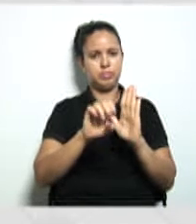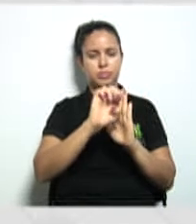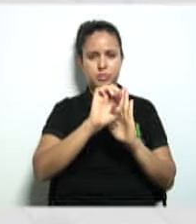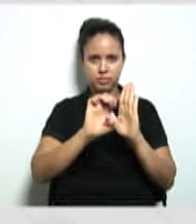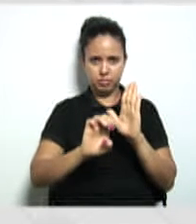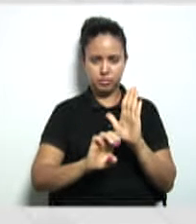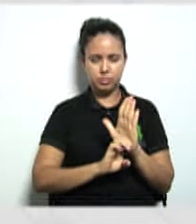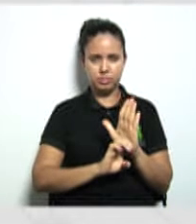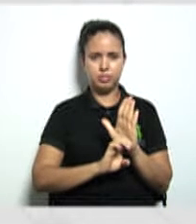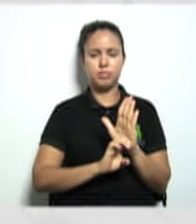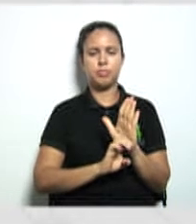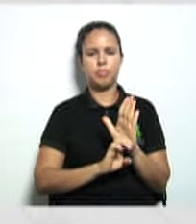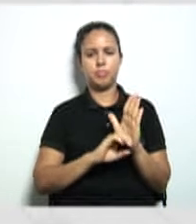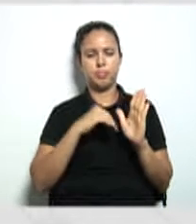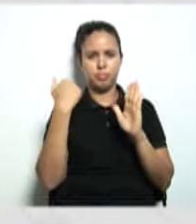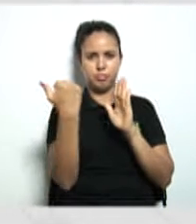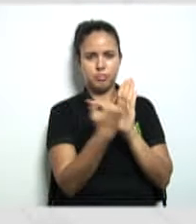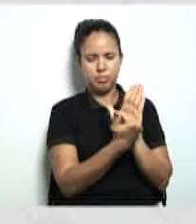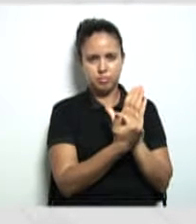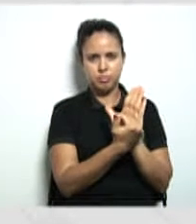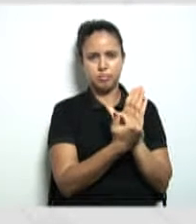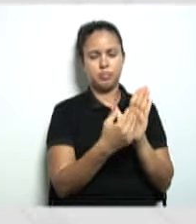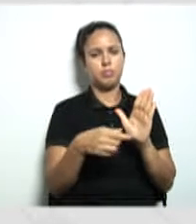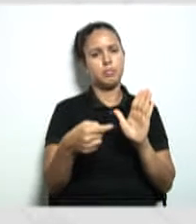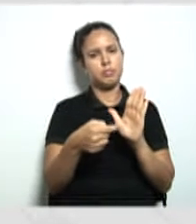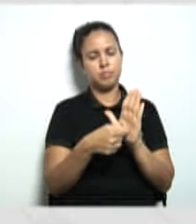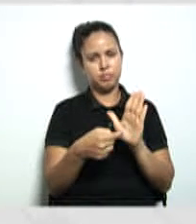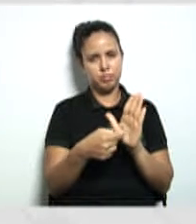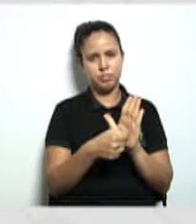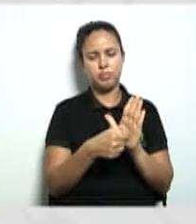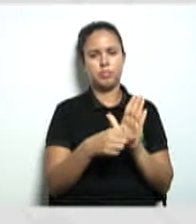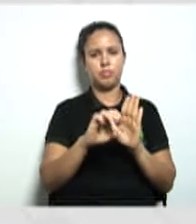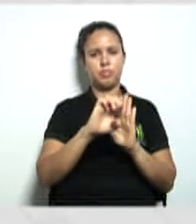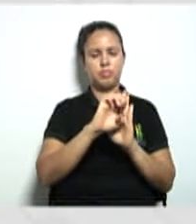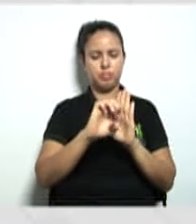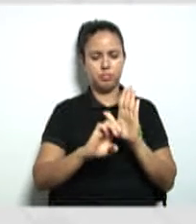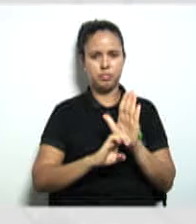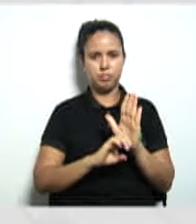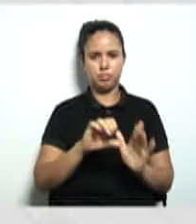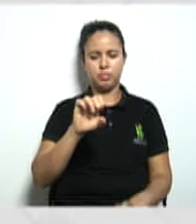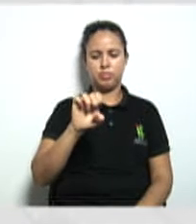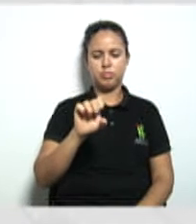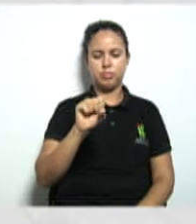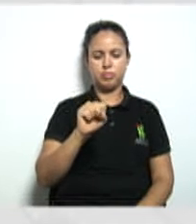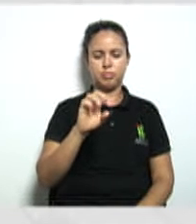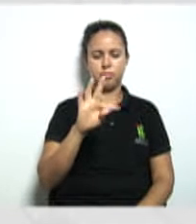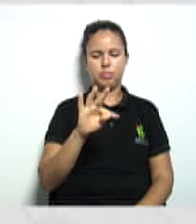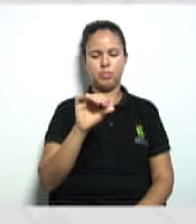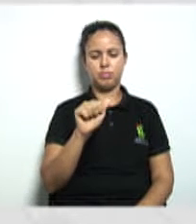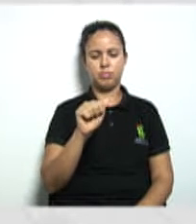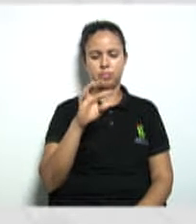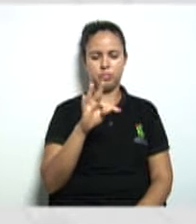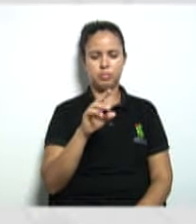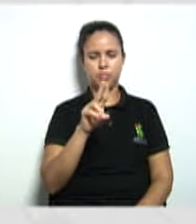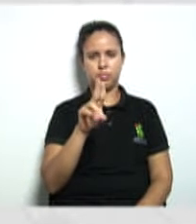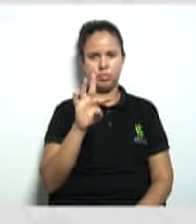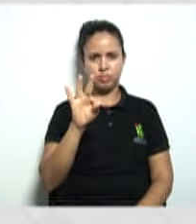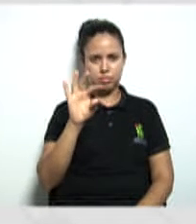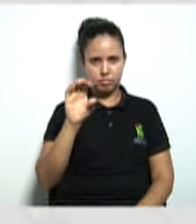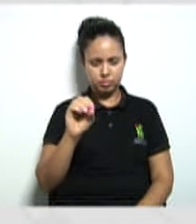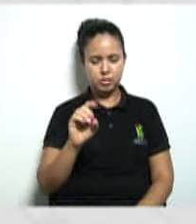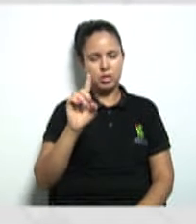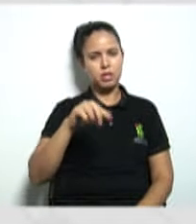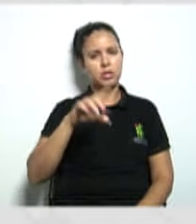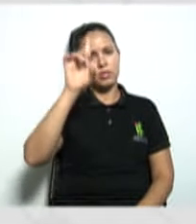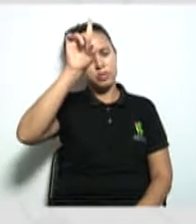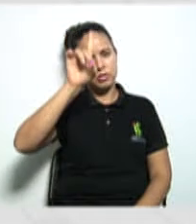seja, aquilo que está previsto no estatuto. Constitui-se os